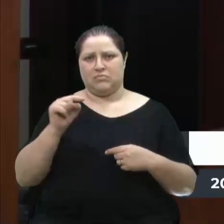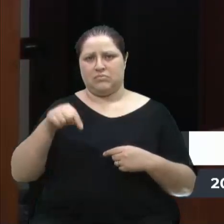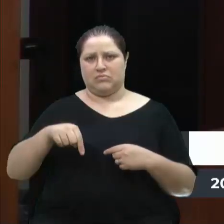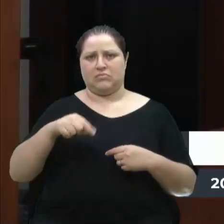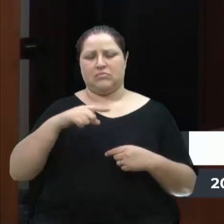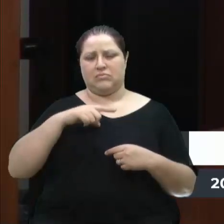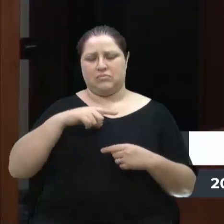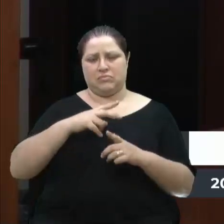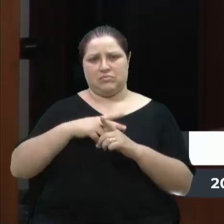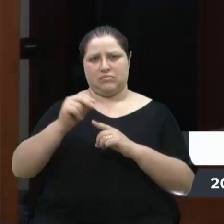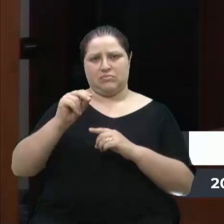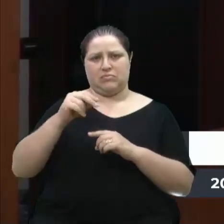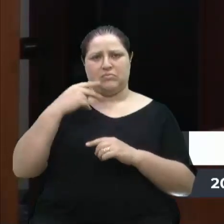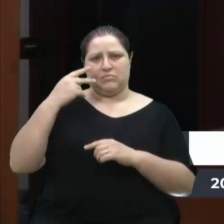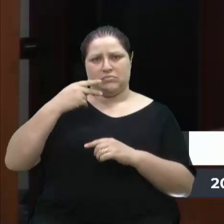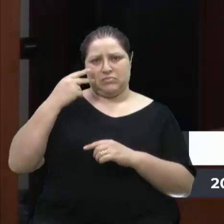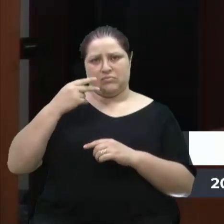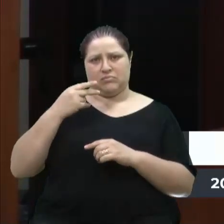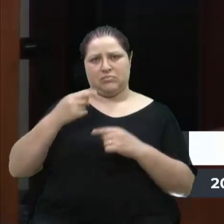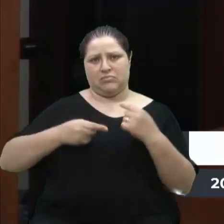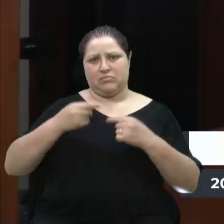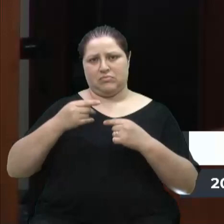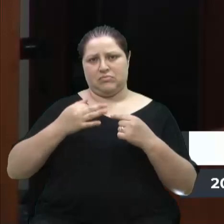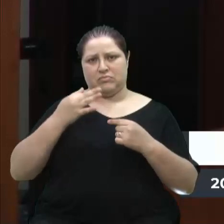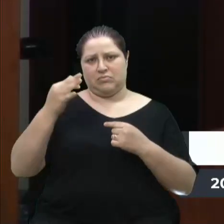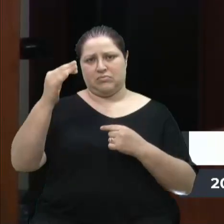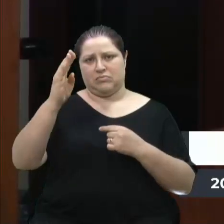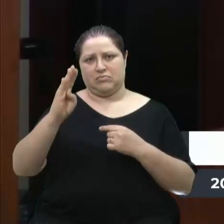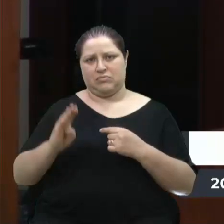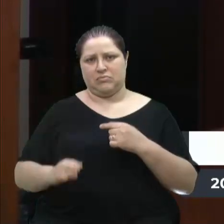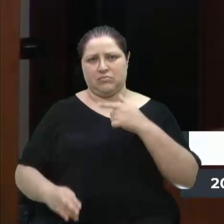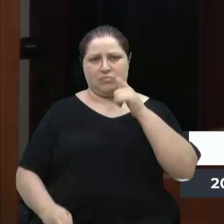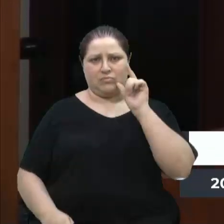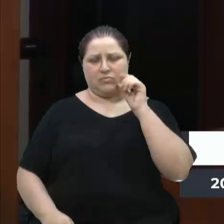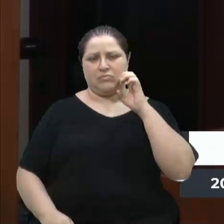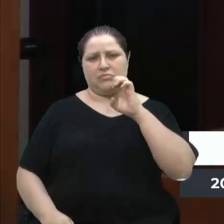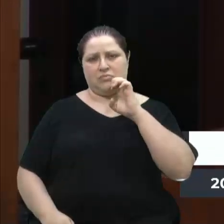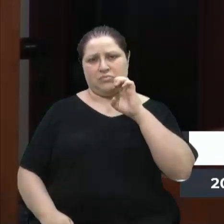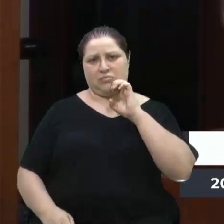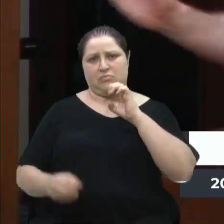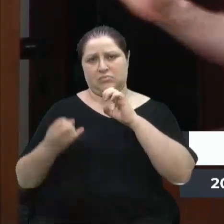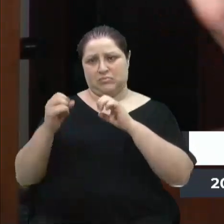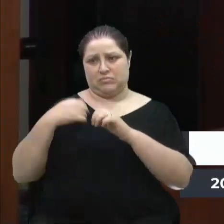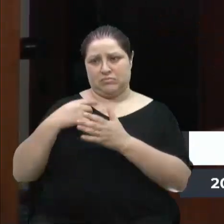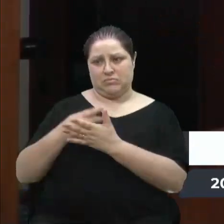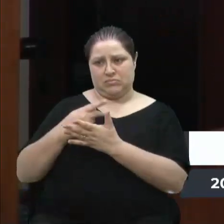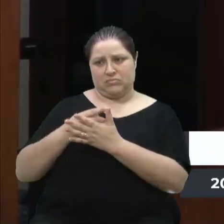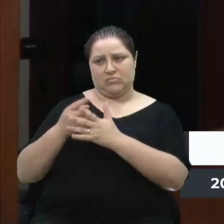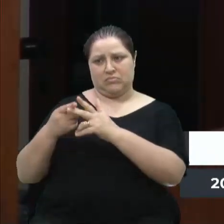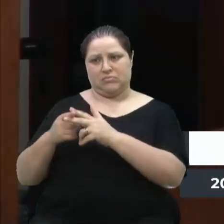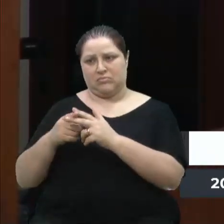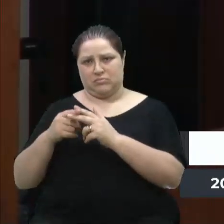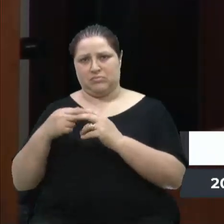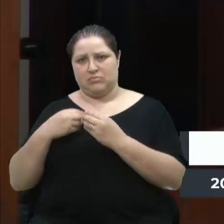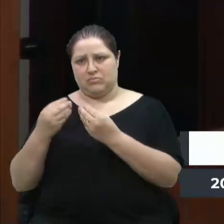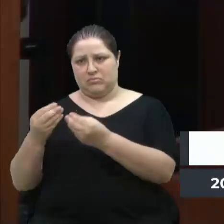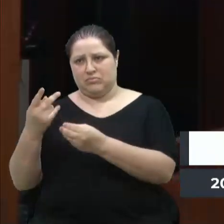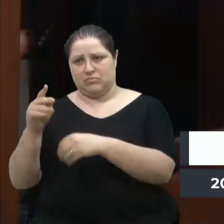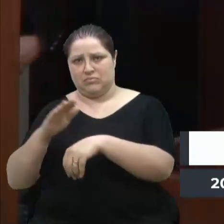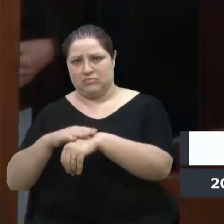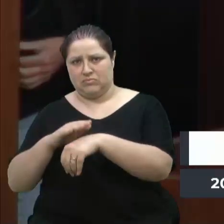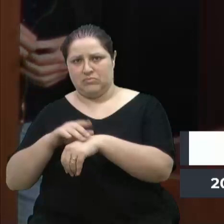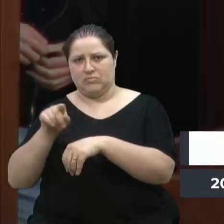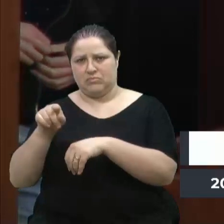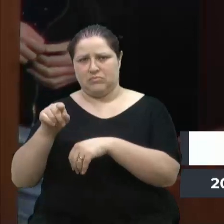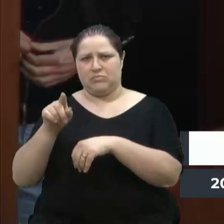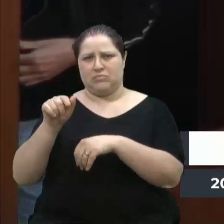eleito para discutir o futuro do nosso Brasil. Ontem a vereadora Estela, e me corrija a vereadora Estela, já lhe dou inclusive a parte, a senhora foi a favor do fim do